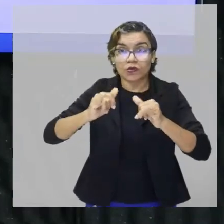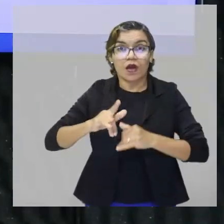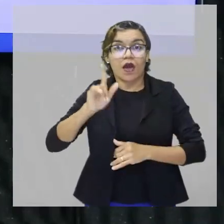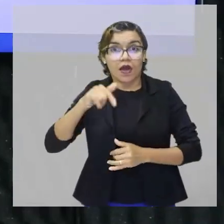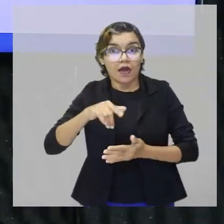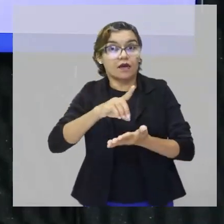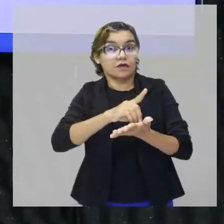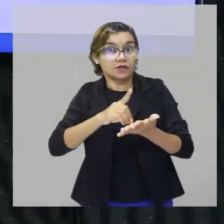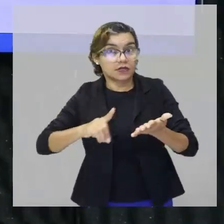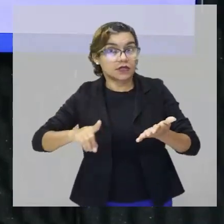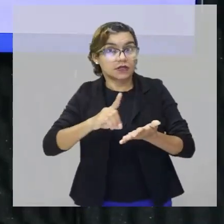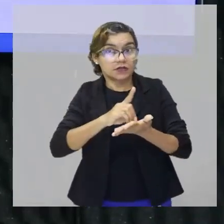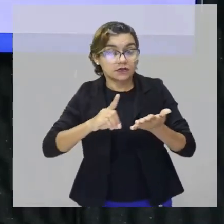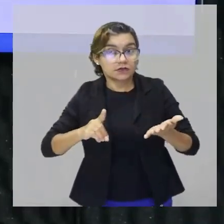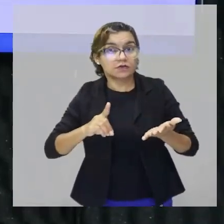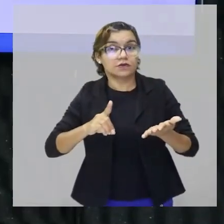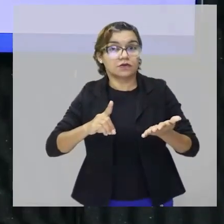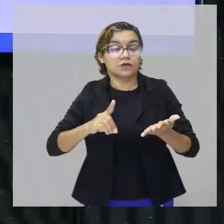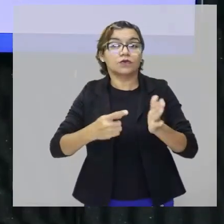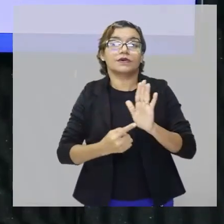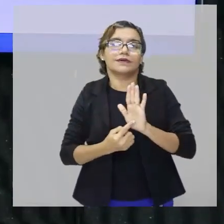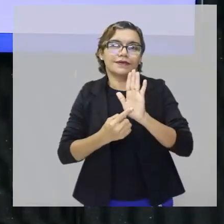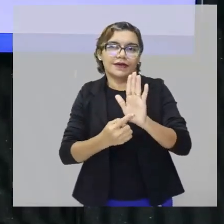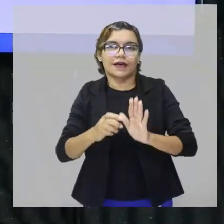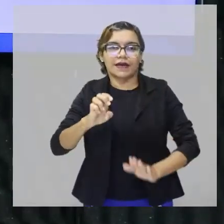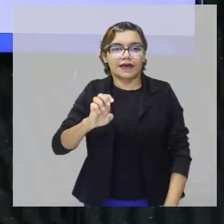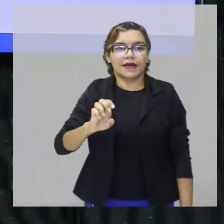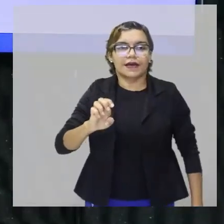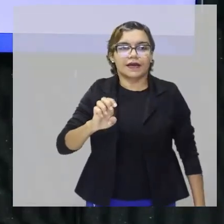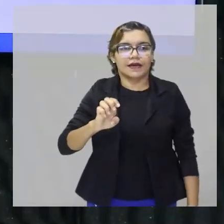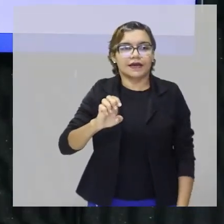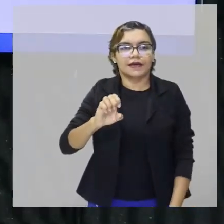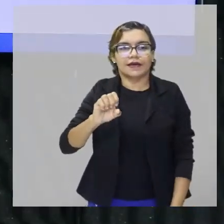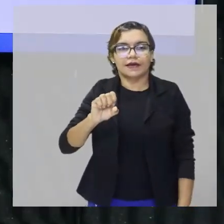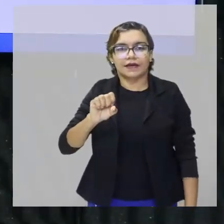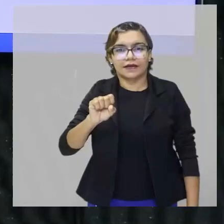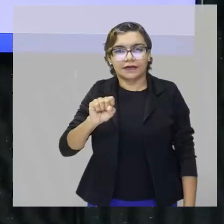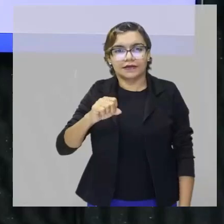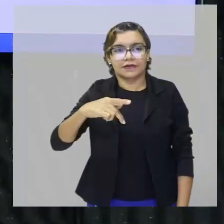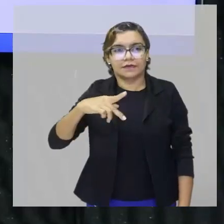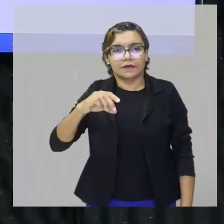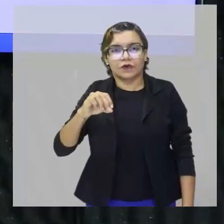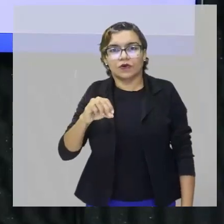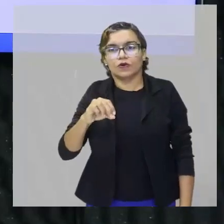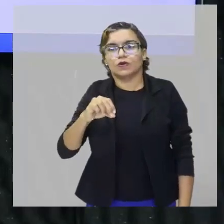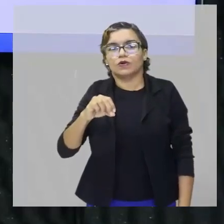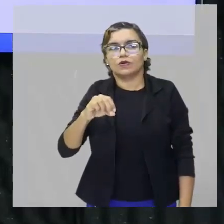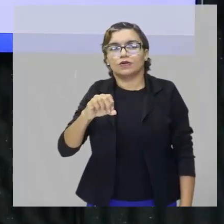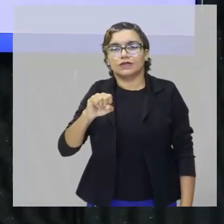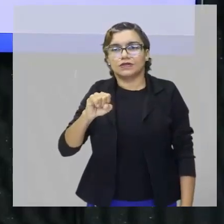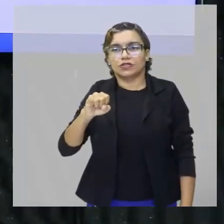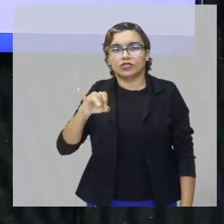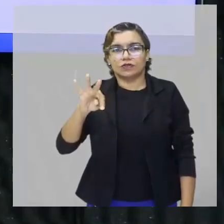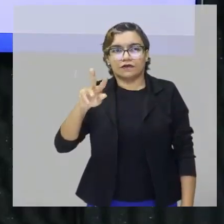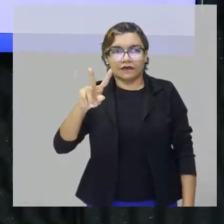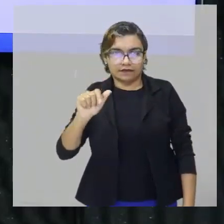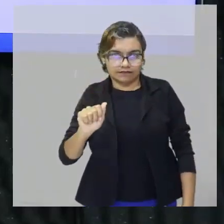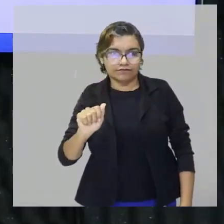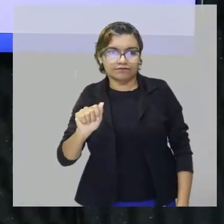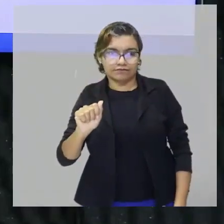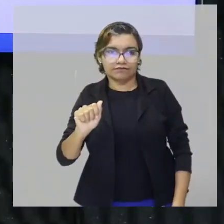dissertação o quê? É uma dissertação expositiva. Ela apenas expõe aquele tema, aquele conteúdo que está